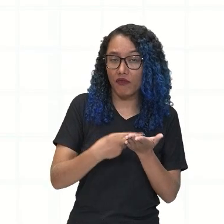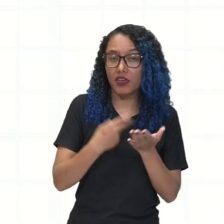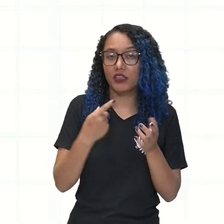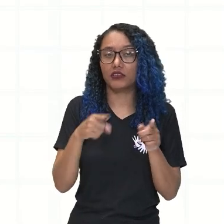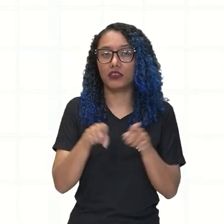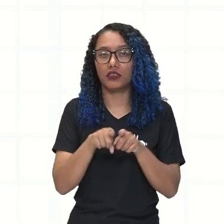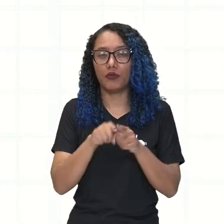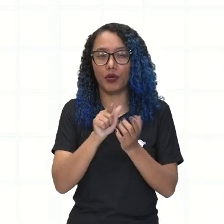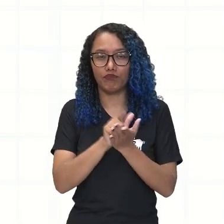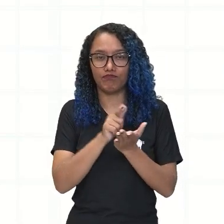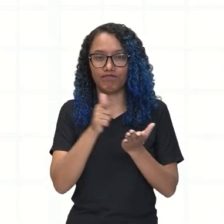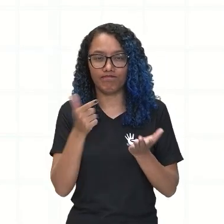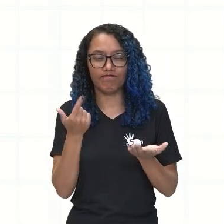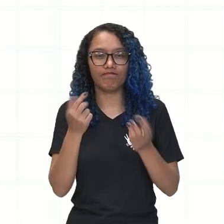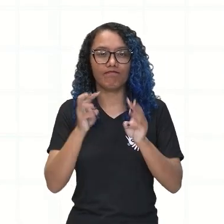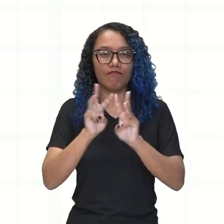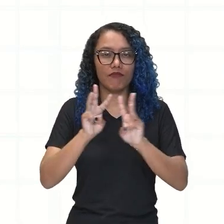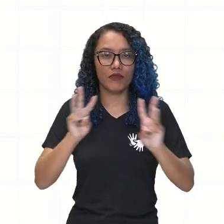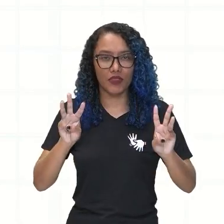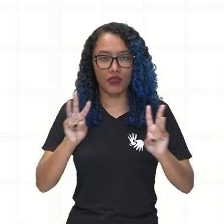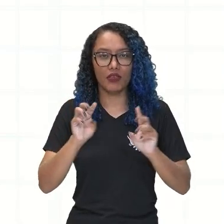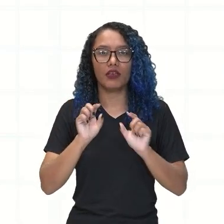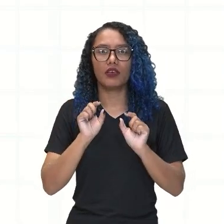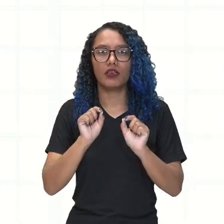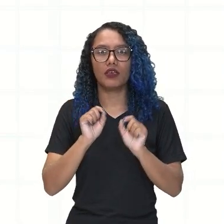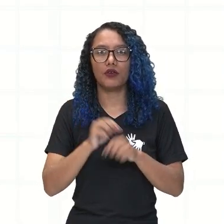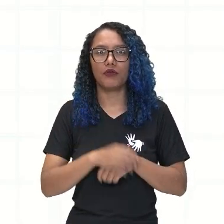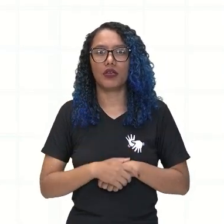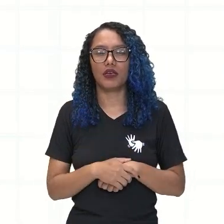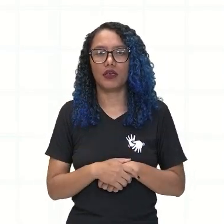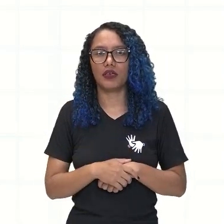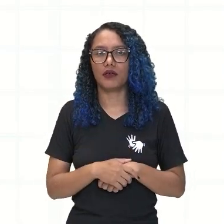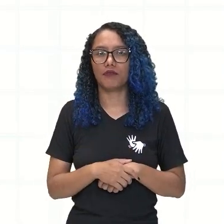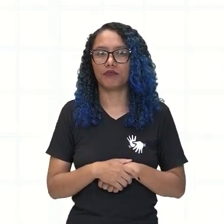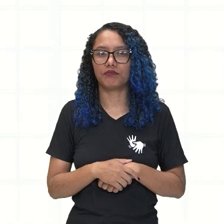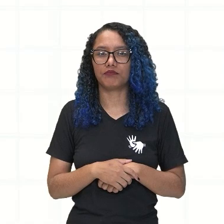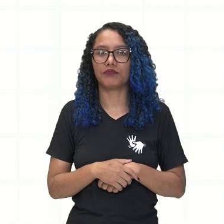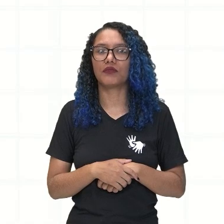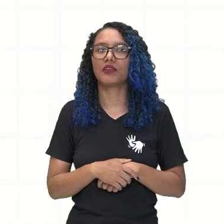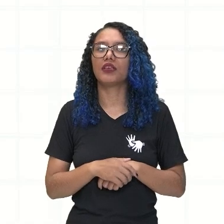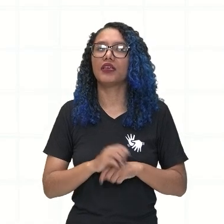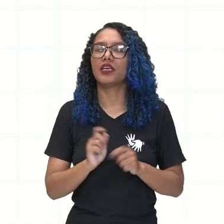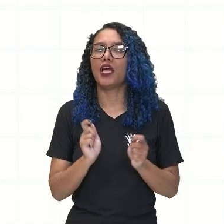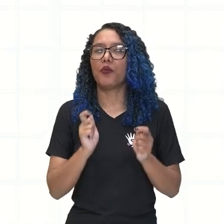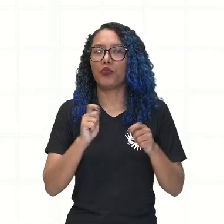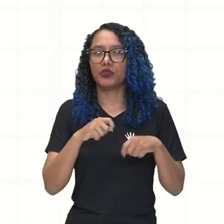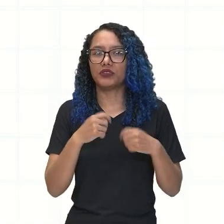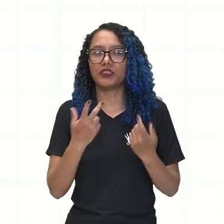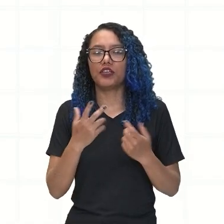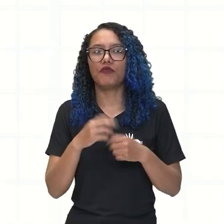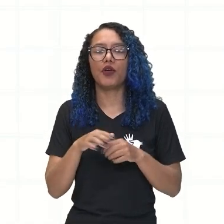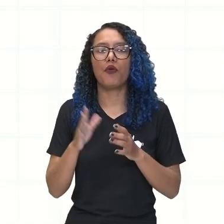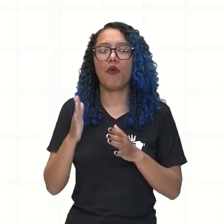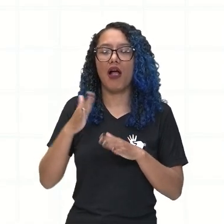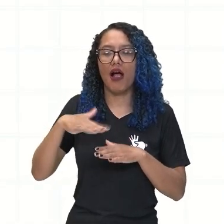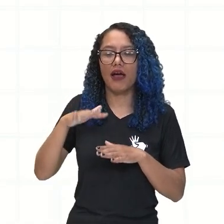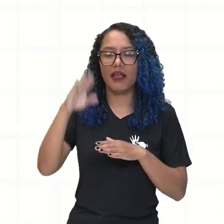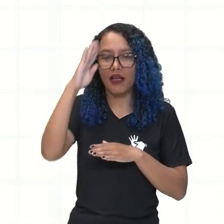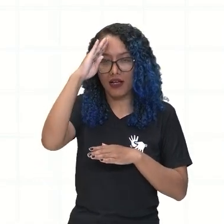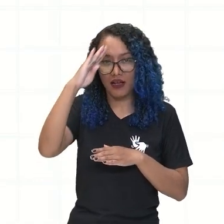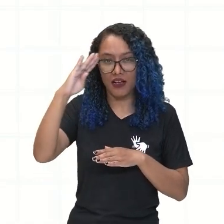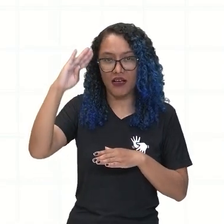em sites que funcionam como uma ponte entre o mundo acadêmico, ou seja, as universidades, os pesquisadores,